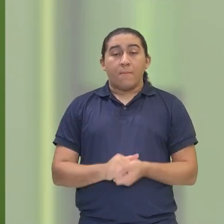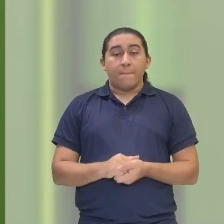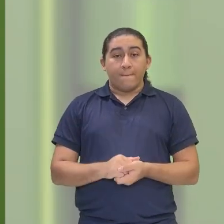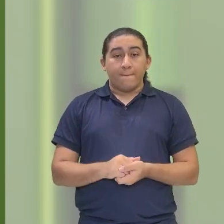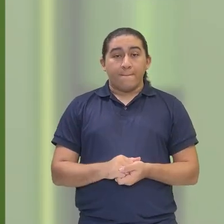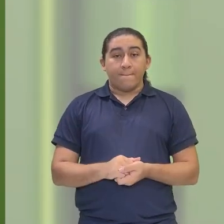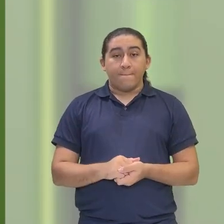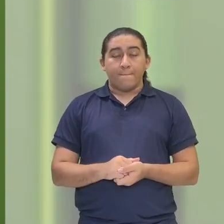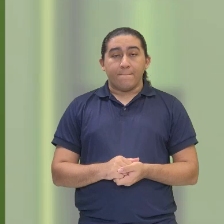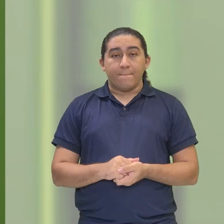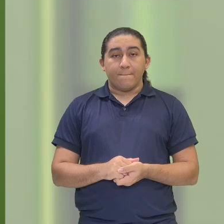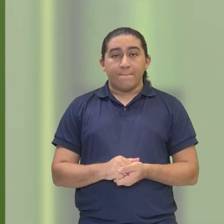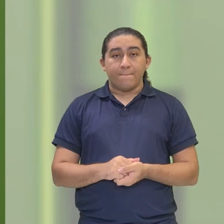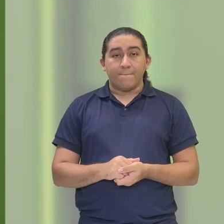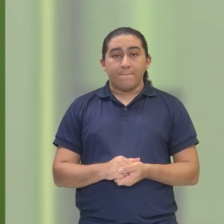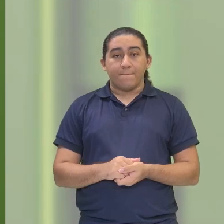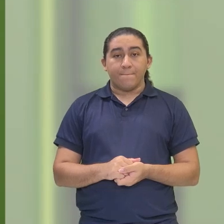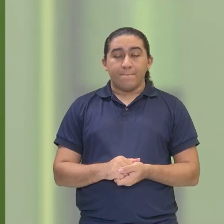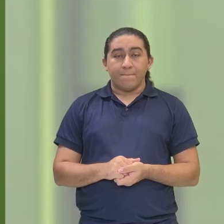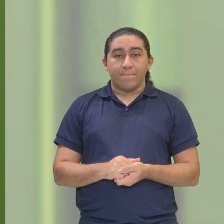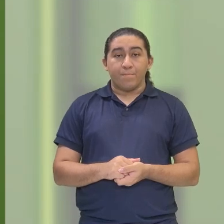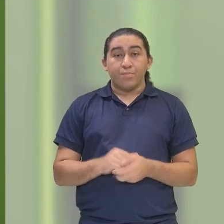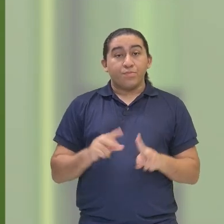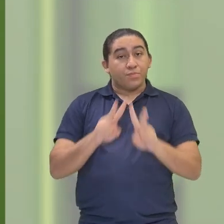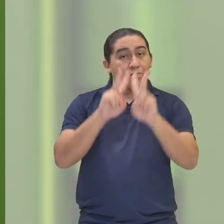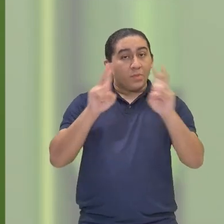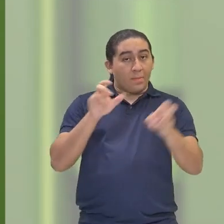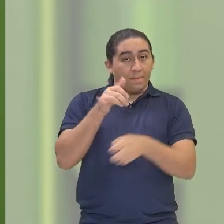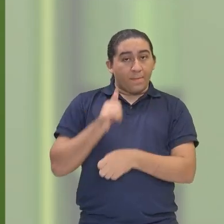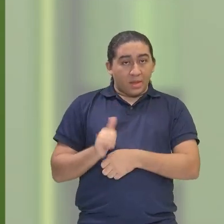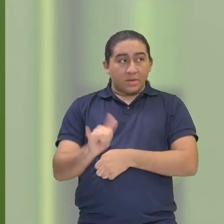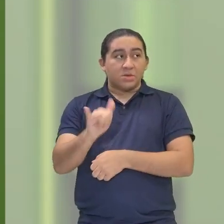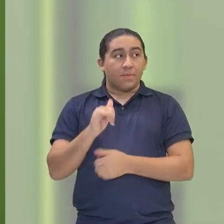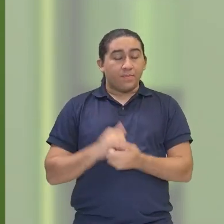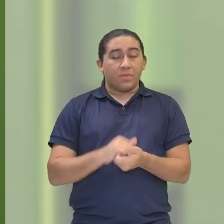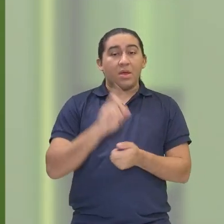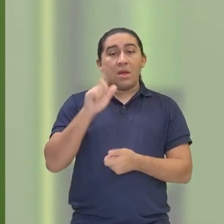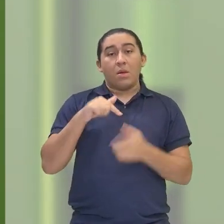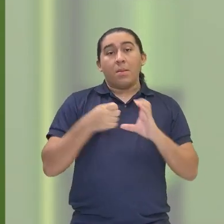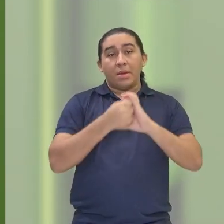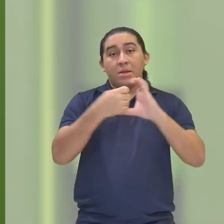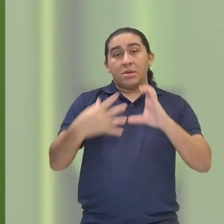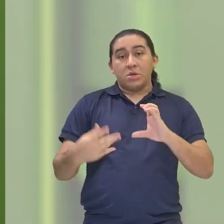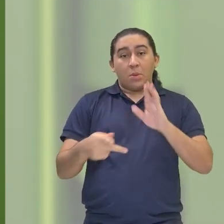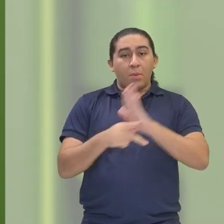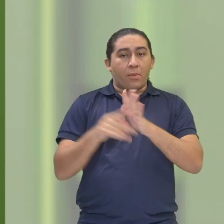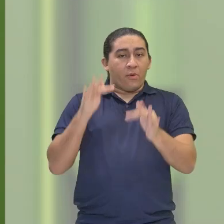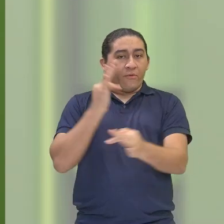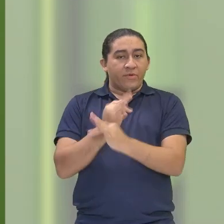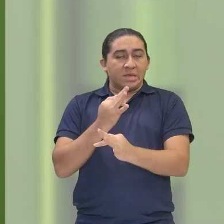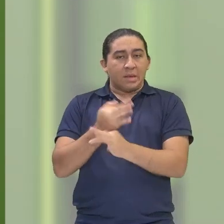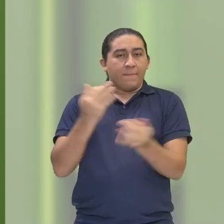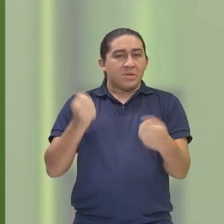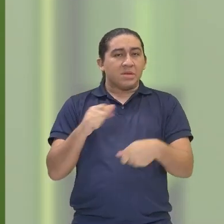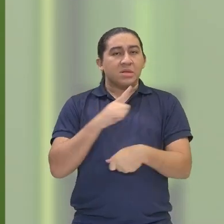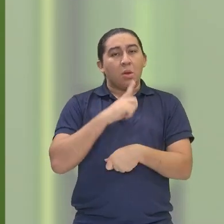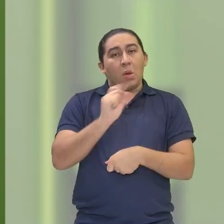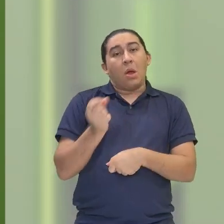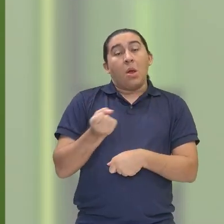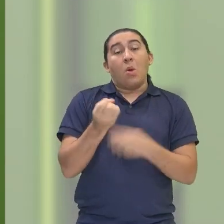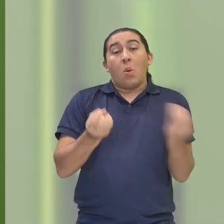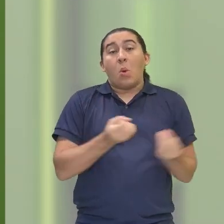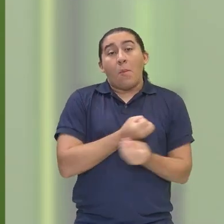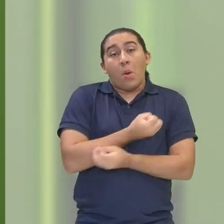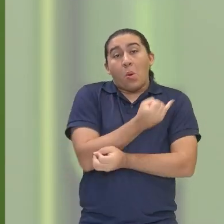energia. Então, como a energia é uma grandeza física, ela precisa ter uma unidade de medida. Então, no